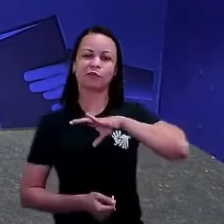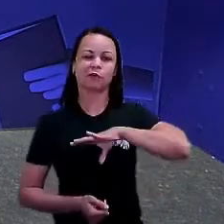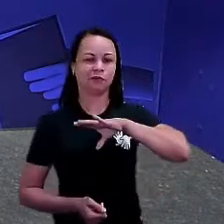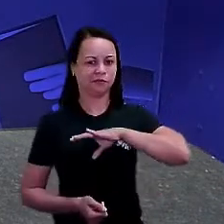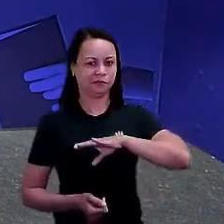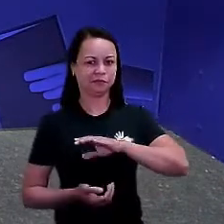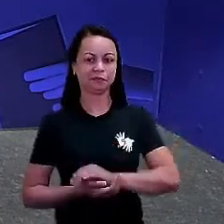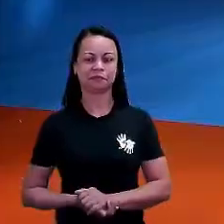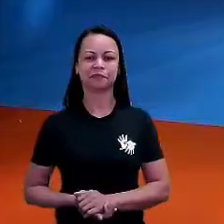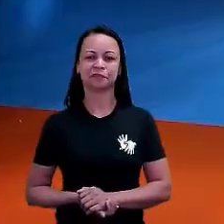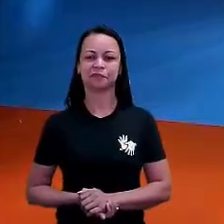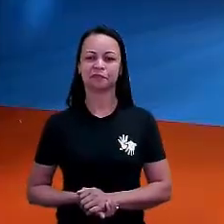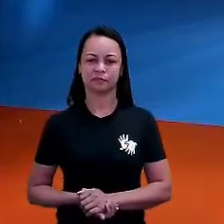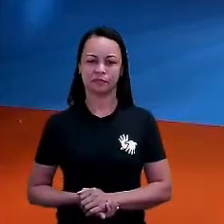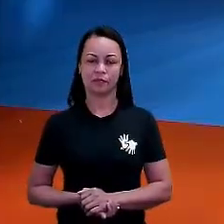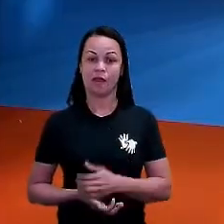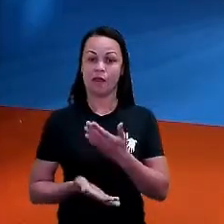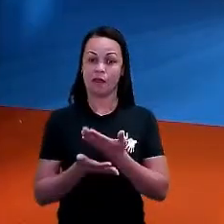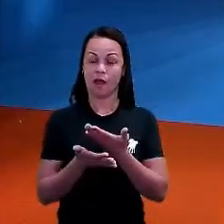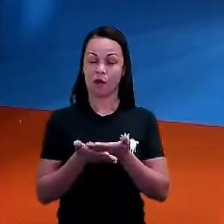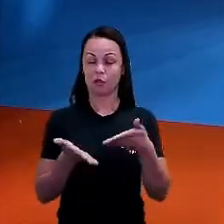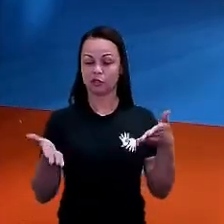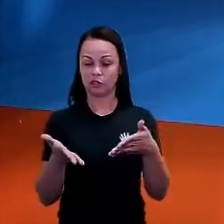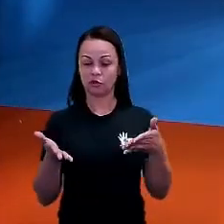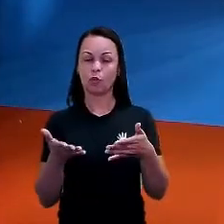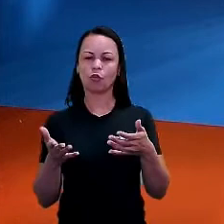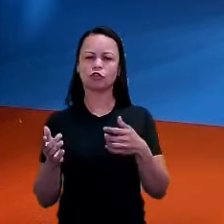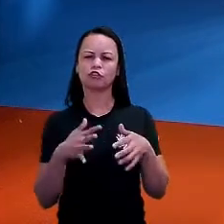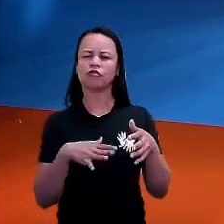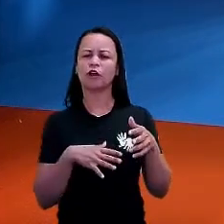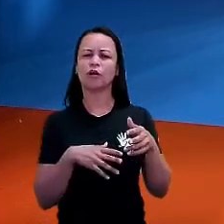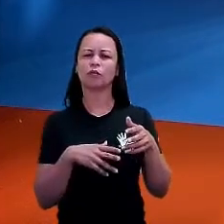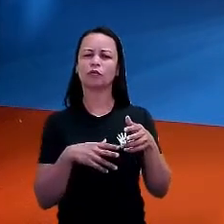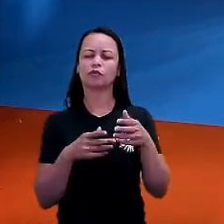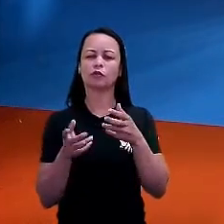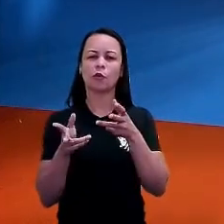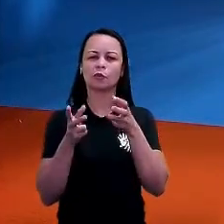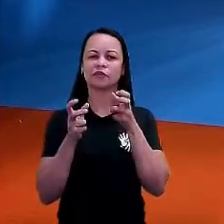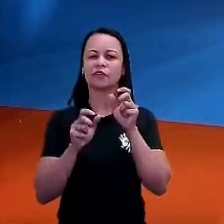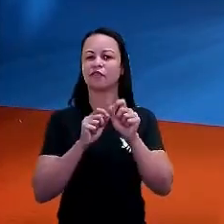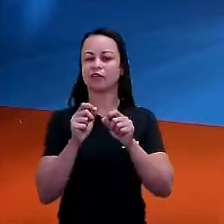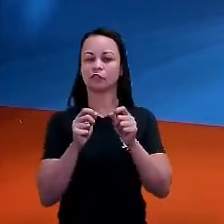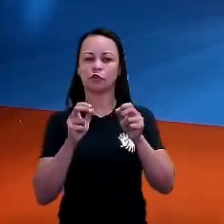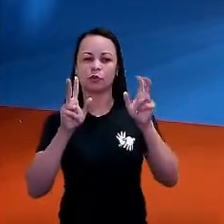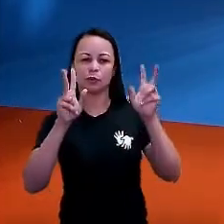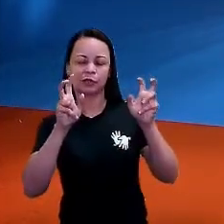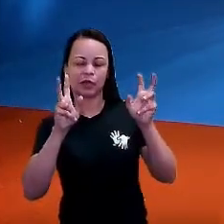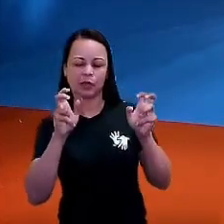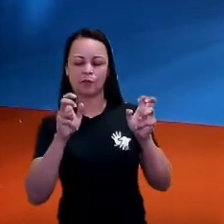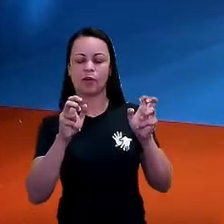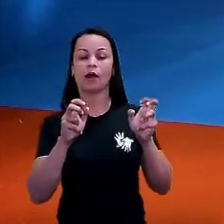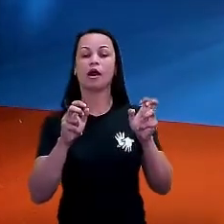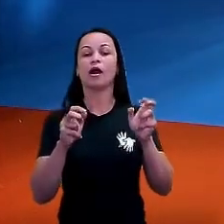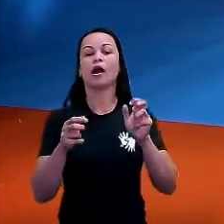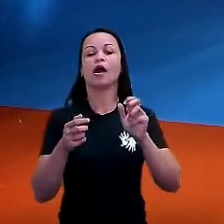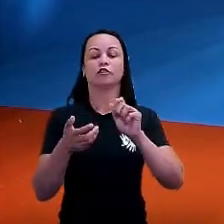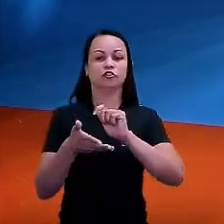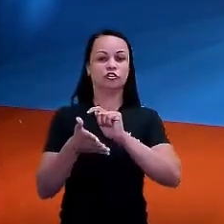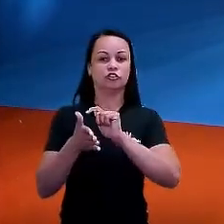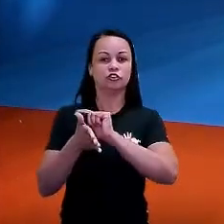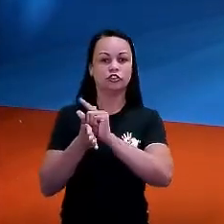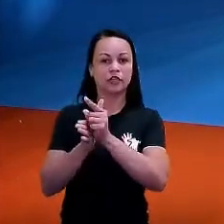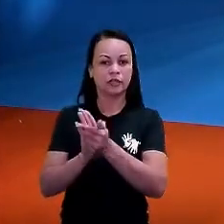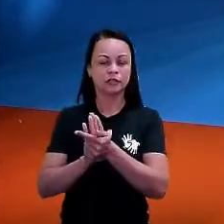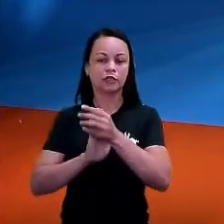portuguesa. Na aula de hoje, vamos aprender um pouco sobre o gênero textual conto.